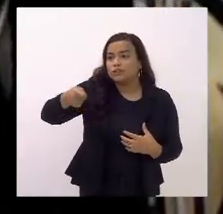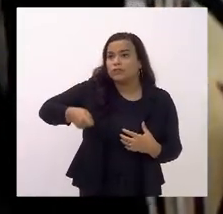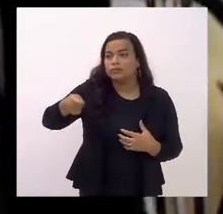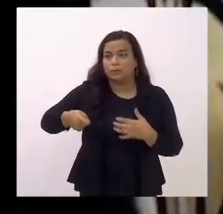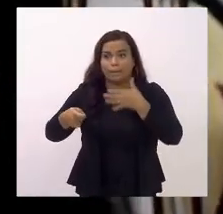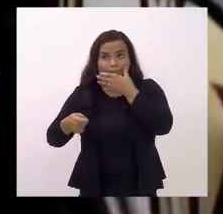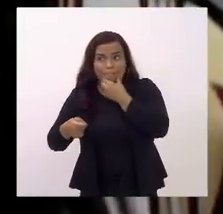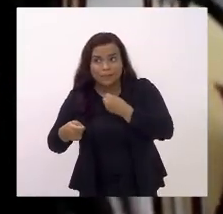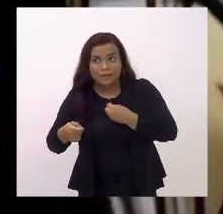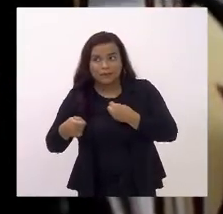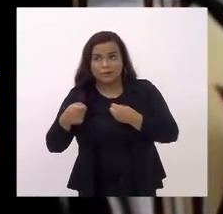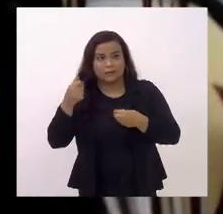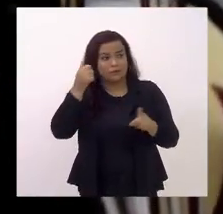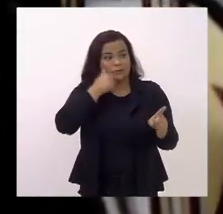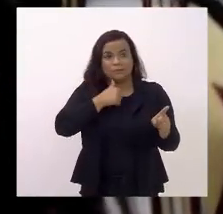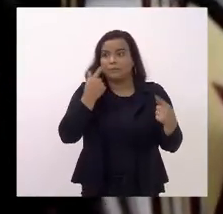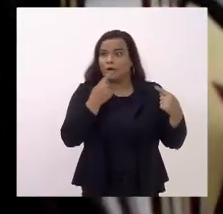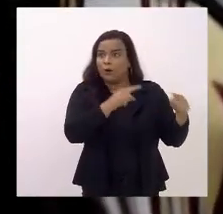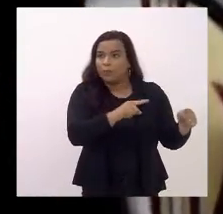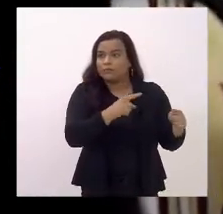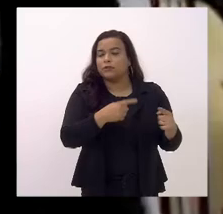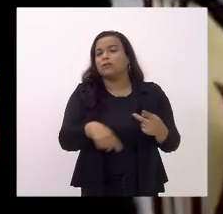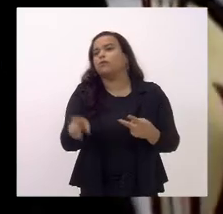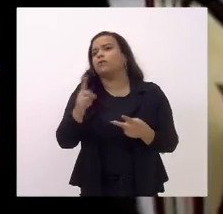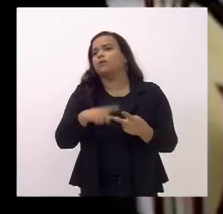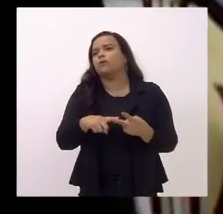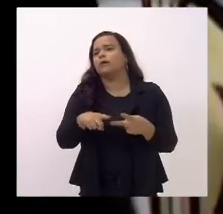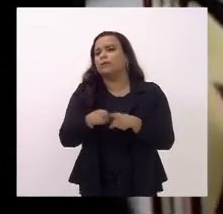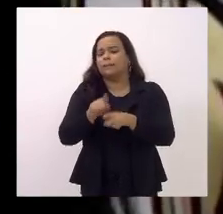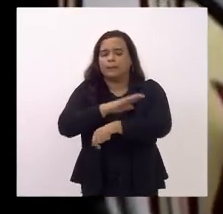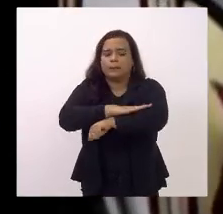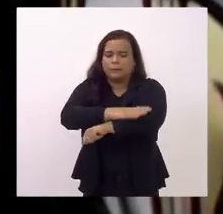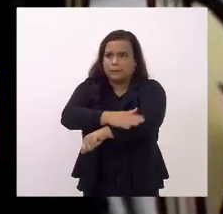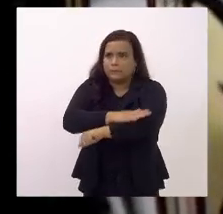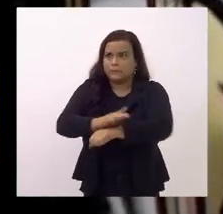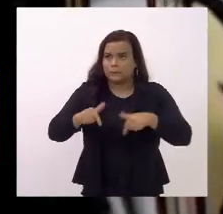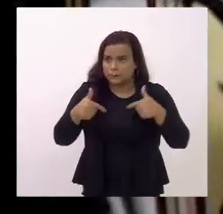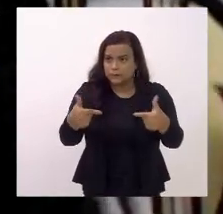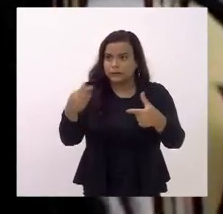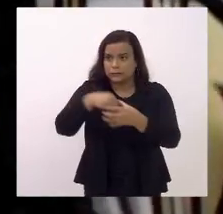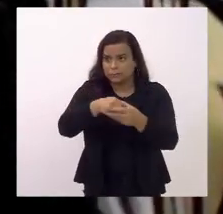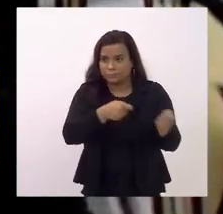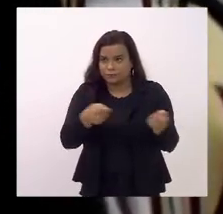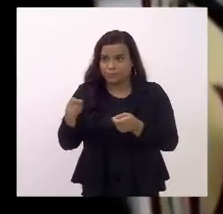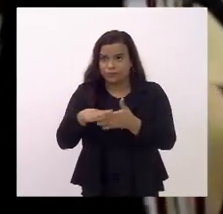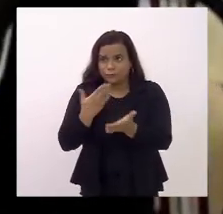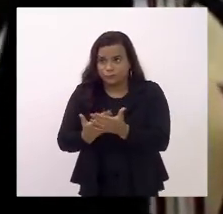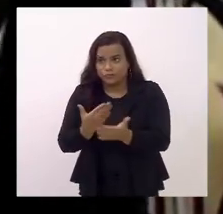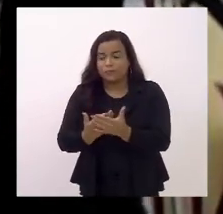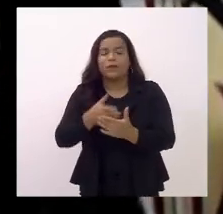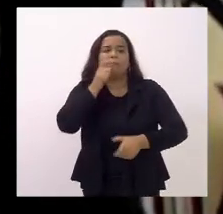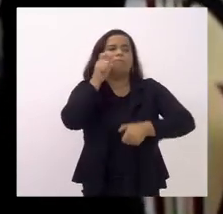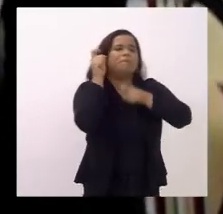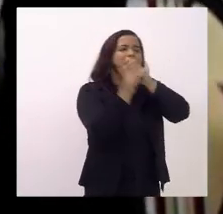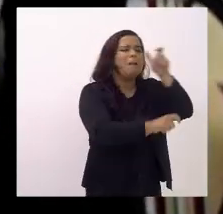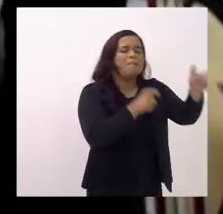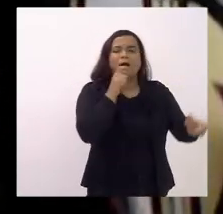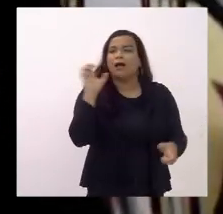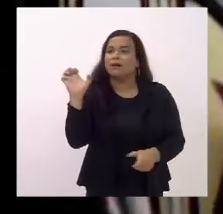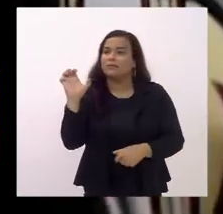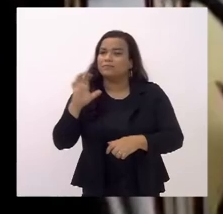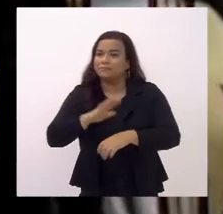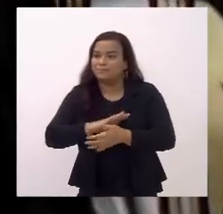meninas, em atos racistas no cotidiano escolar, xingamentos homofóbicos,